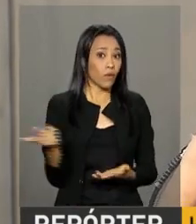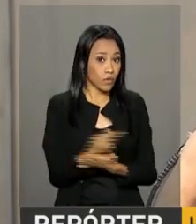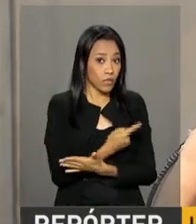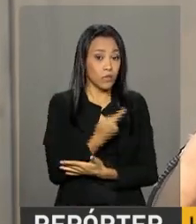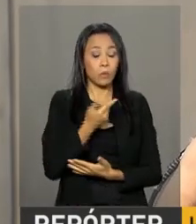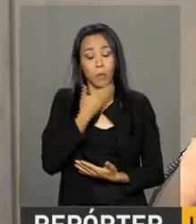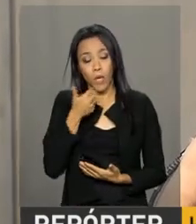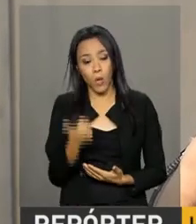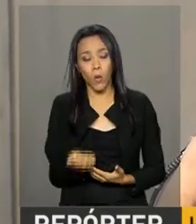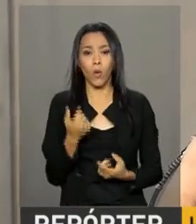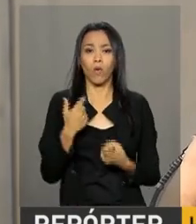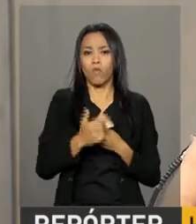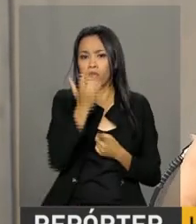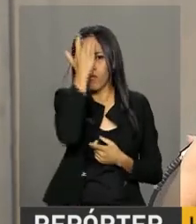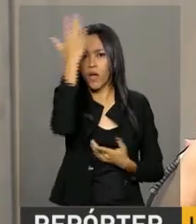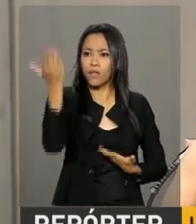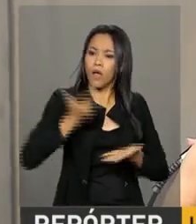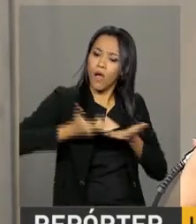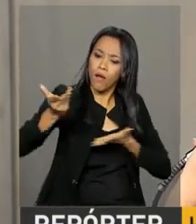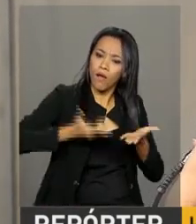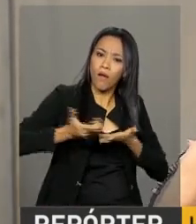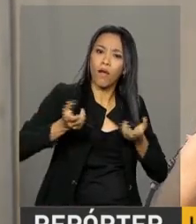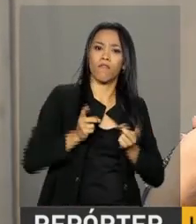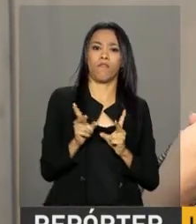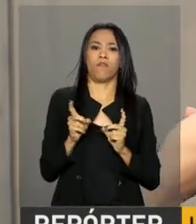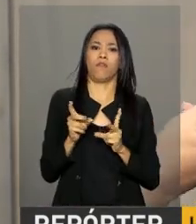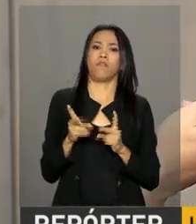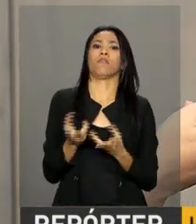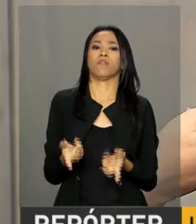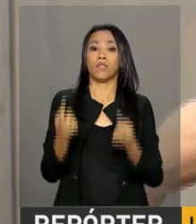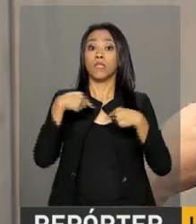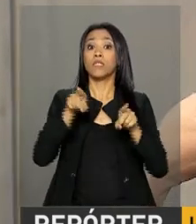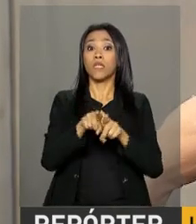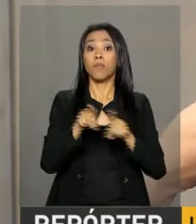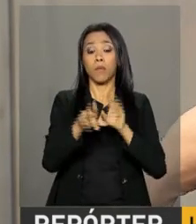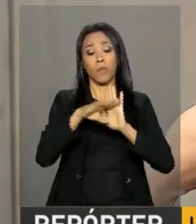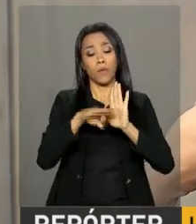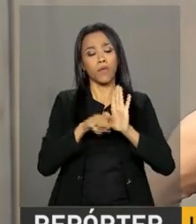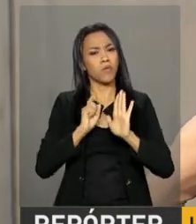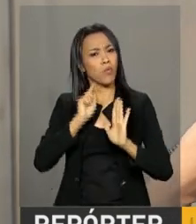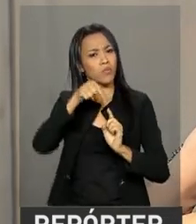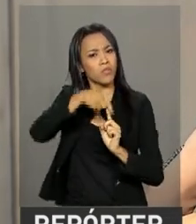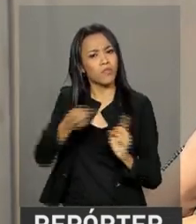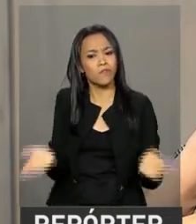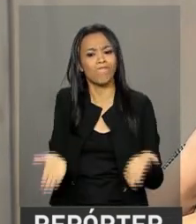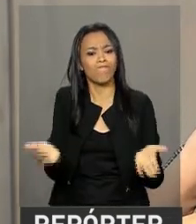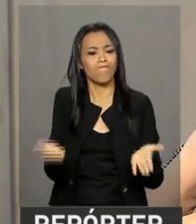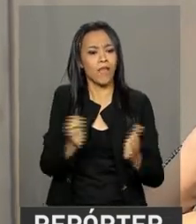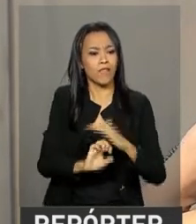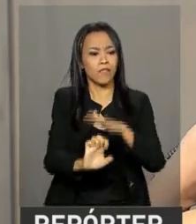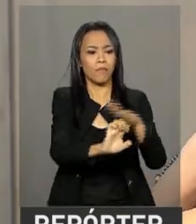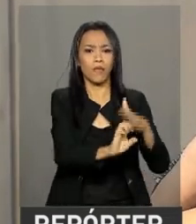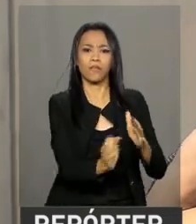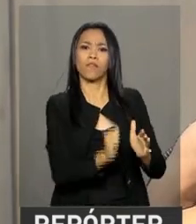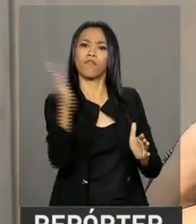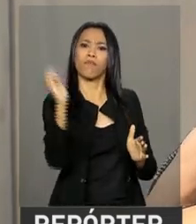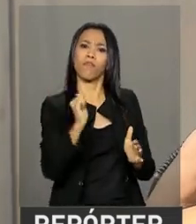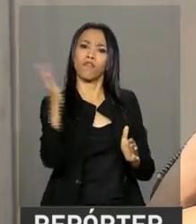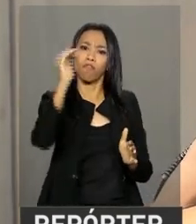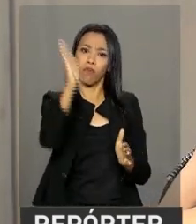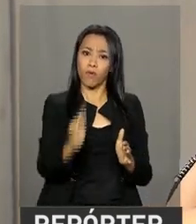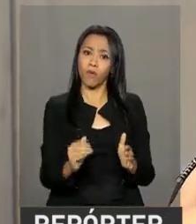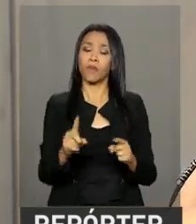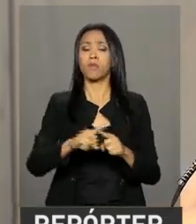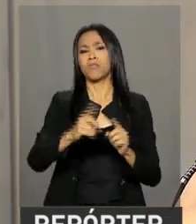facilitação de começo e há também programas de incentivo às empresas já há a inserção de micro empresas como o plano nacional